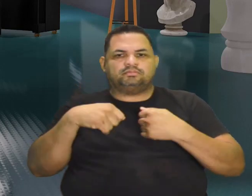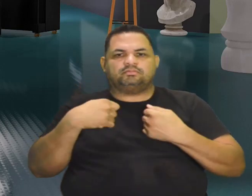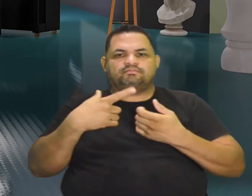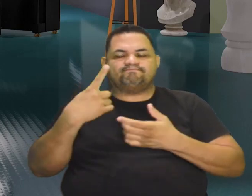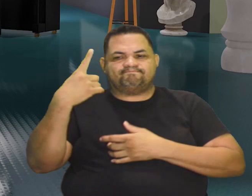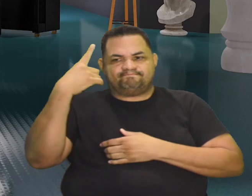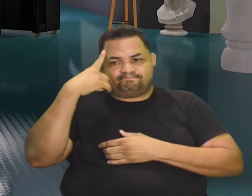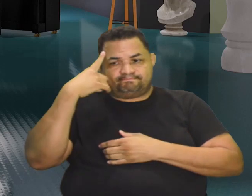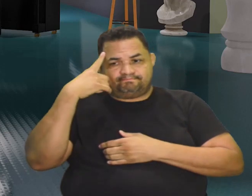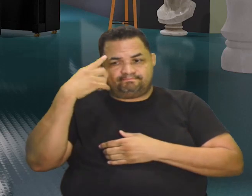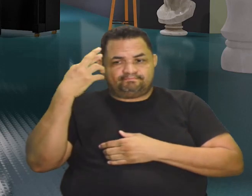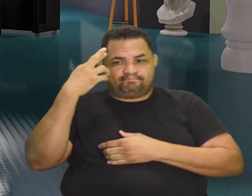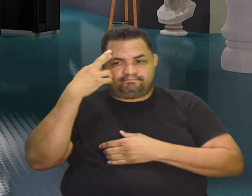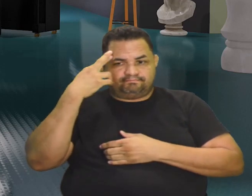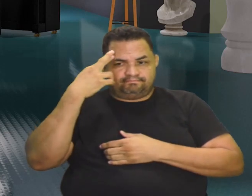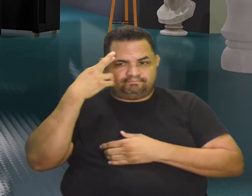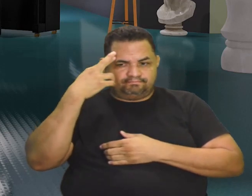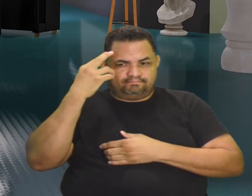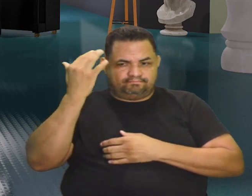pensar, refletir sobre